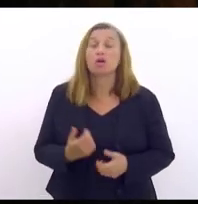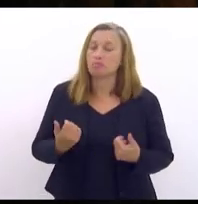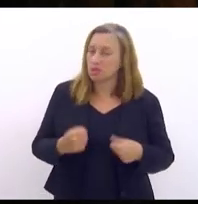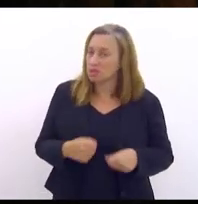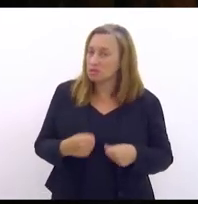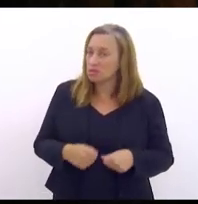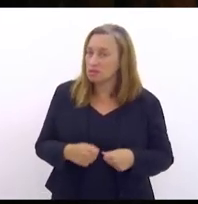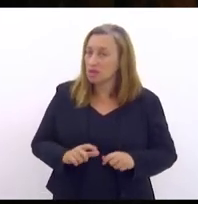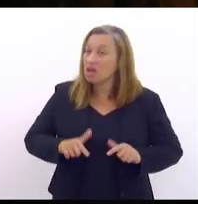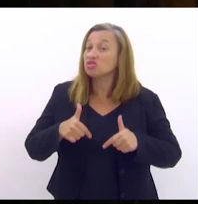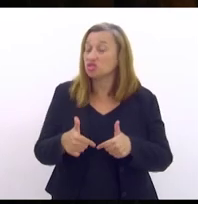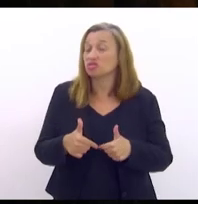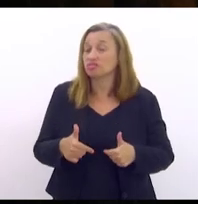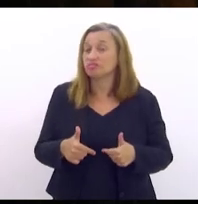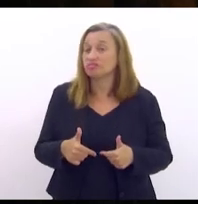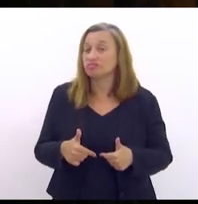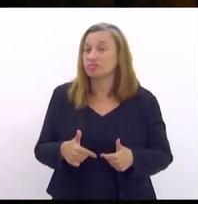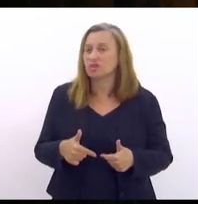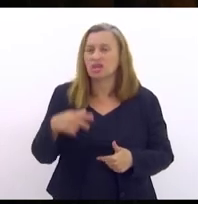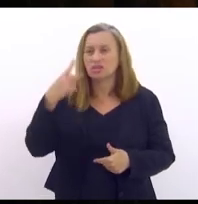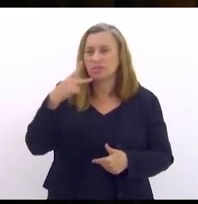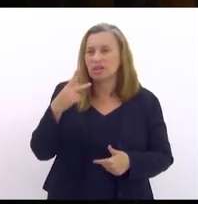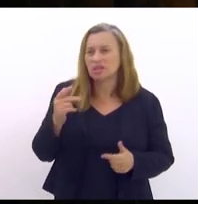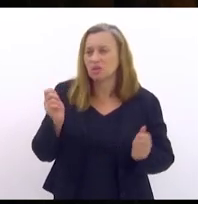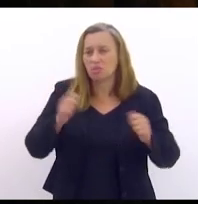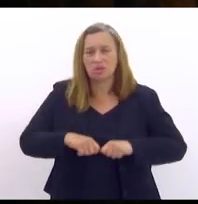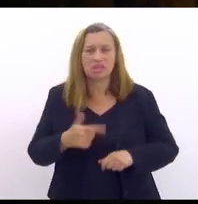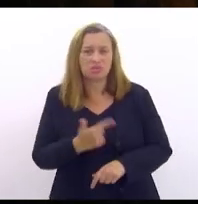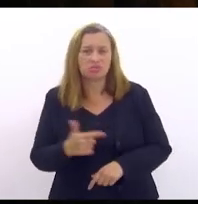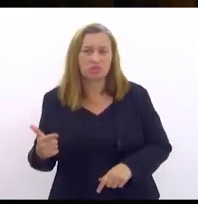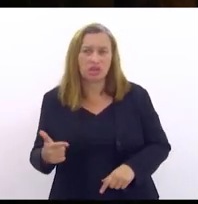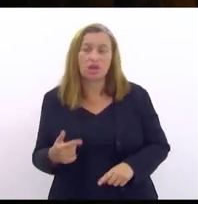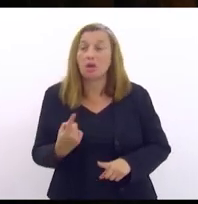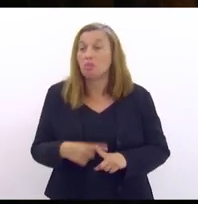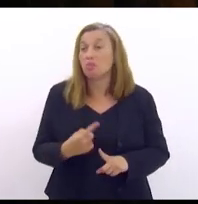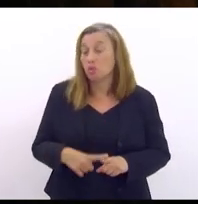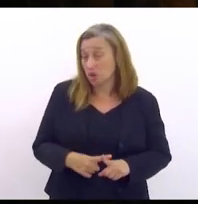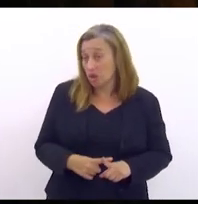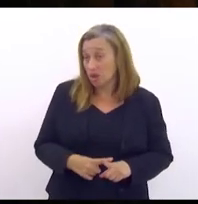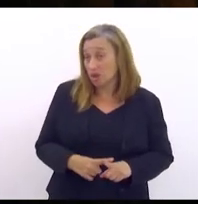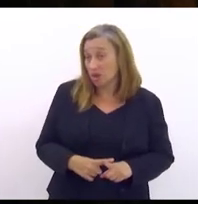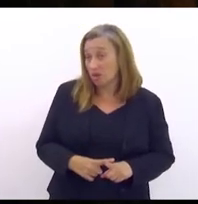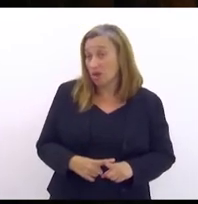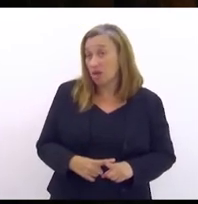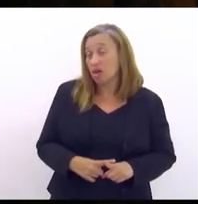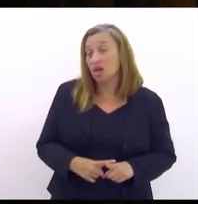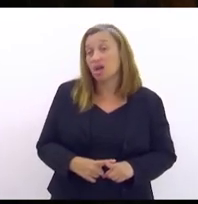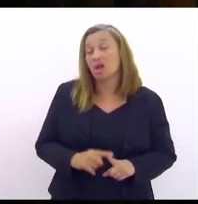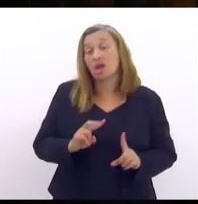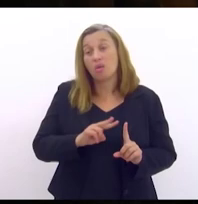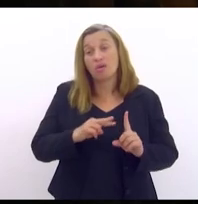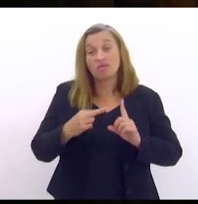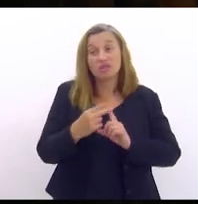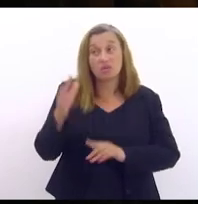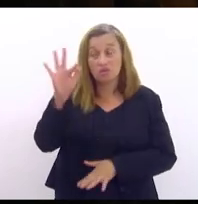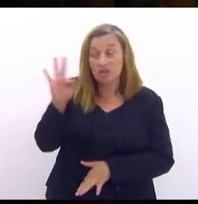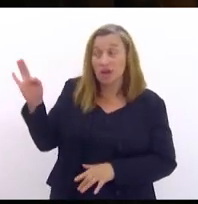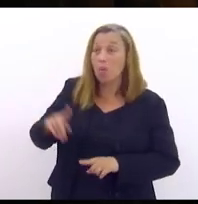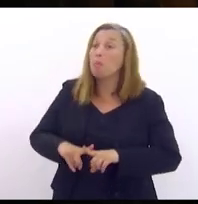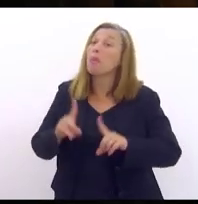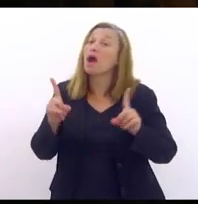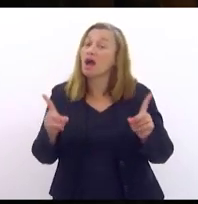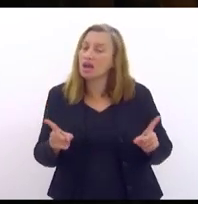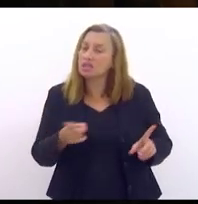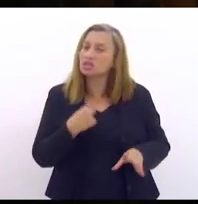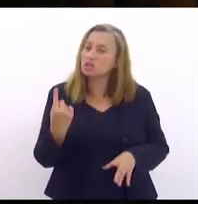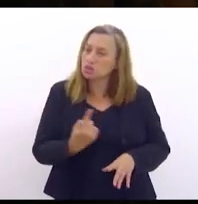ser enfrentado. Esse parlamento não tem competência para isso, porque é uma questão de âmbito federal, mas nós,